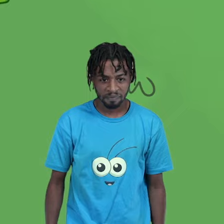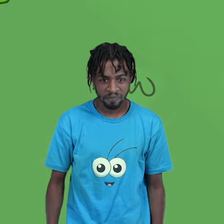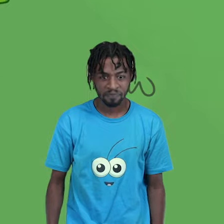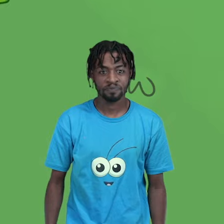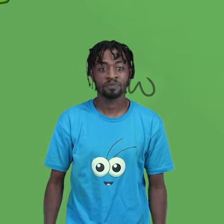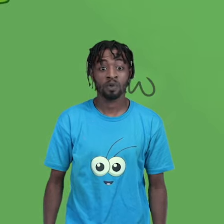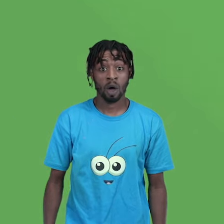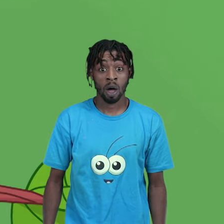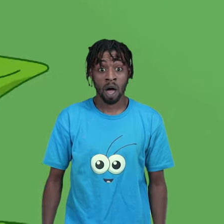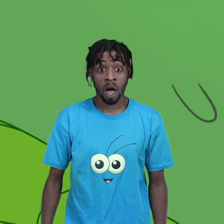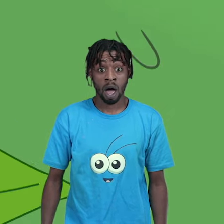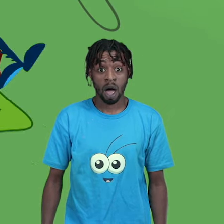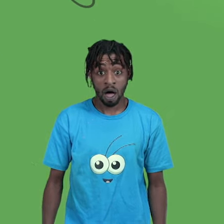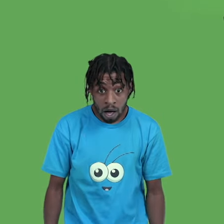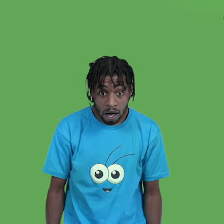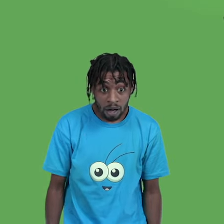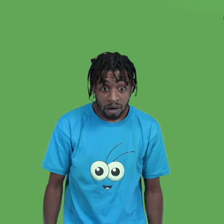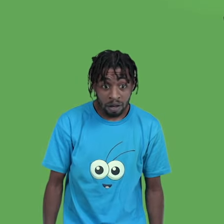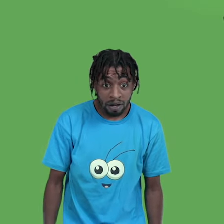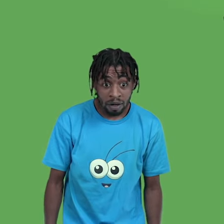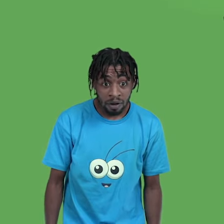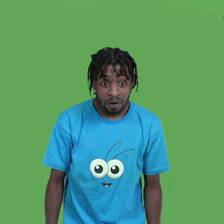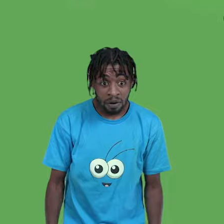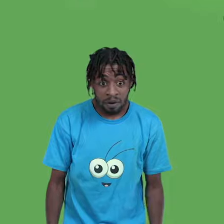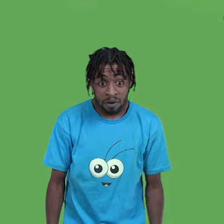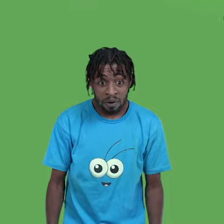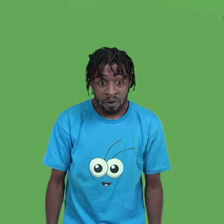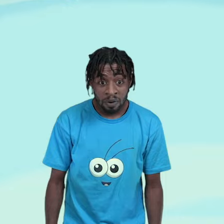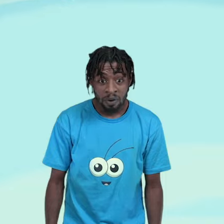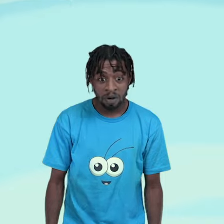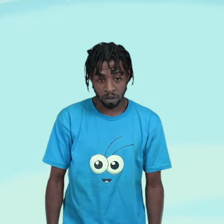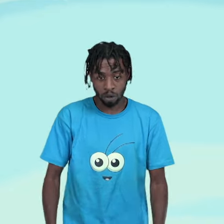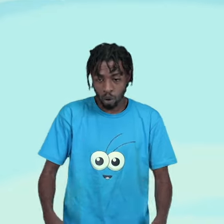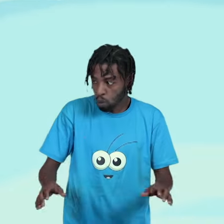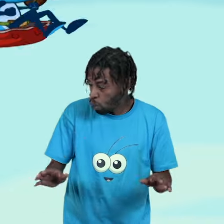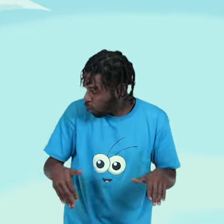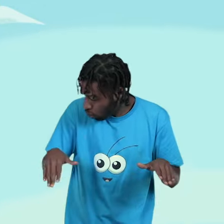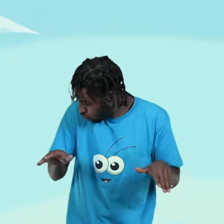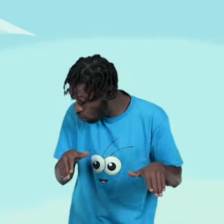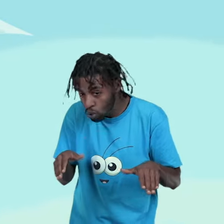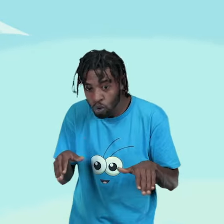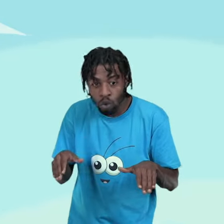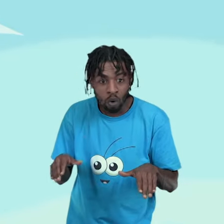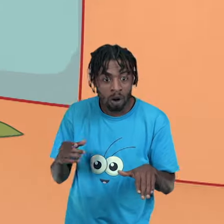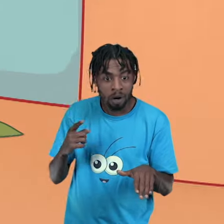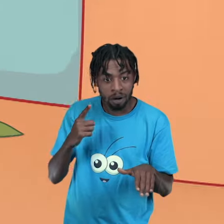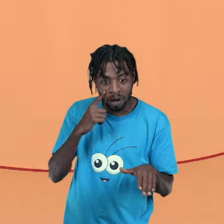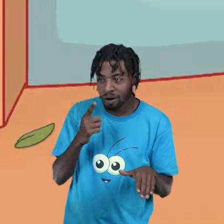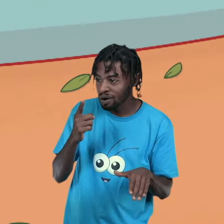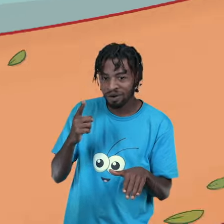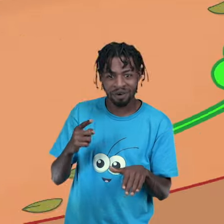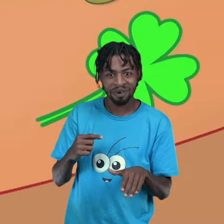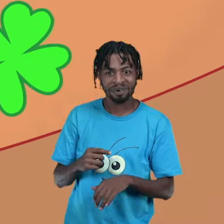tampinha. Alex o empurra galho abaixo. Ele passa voando pelo pássaro pai e chega à